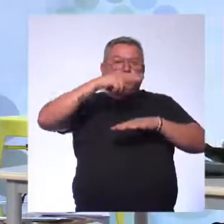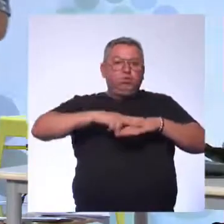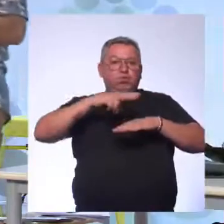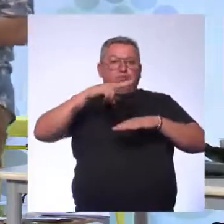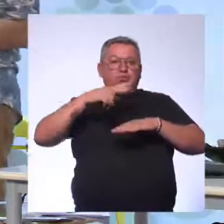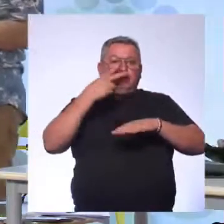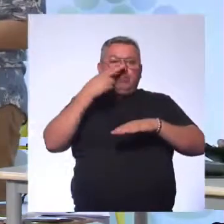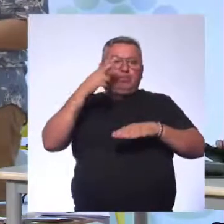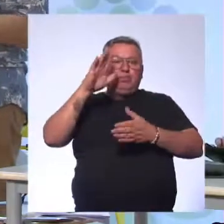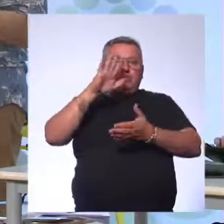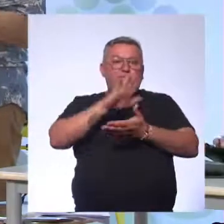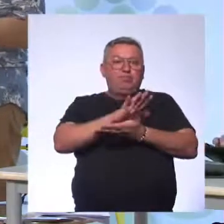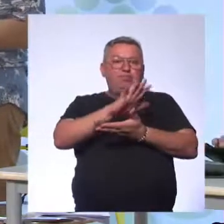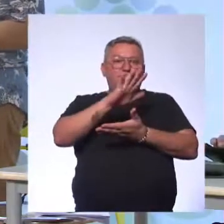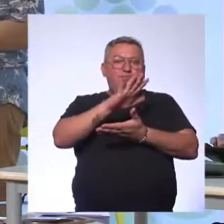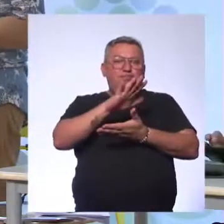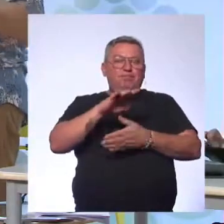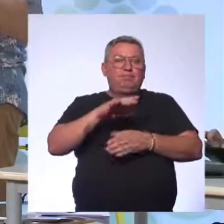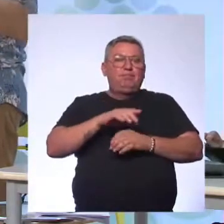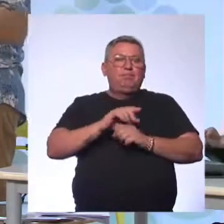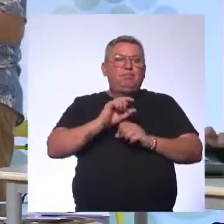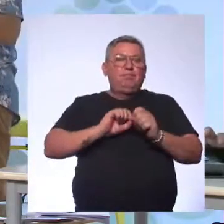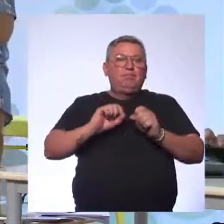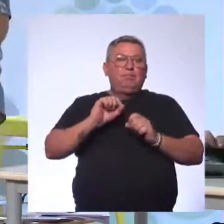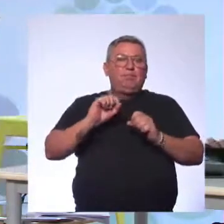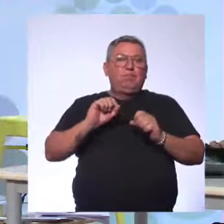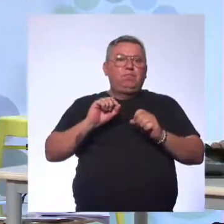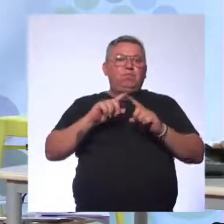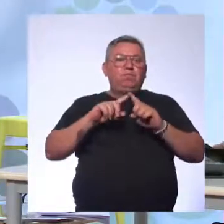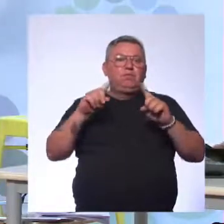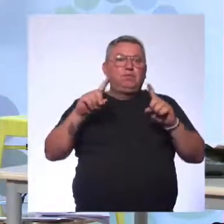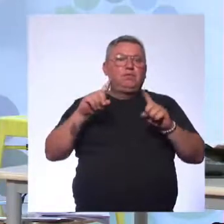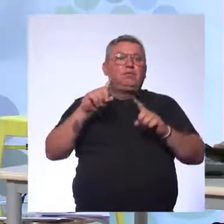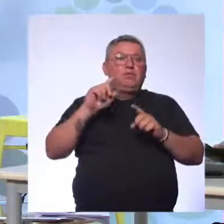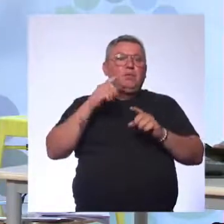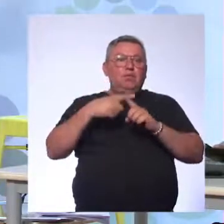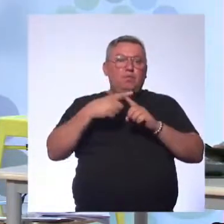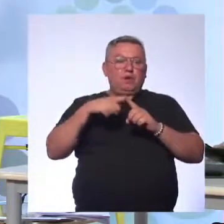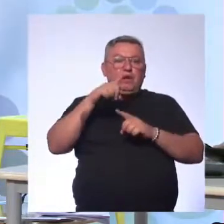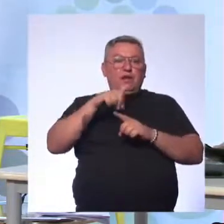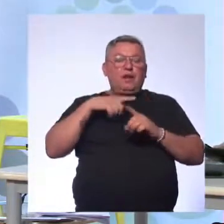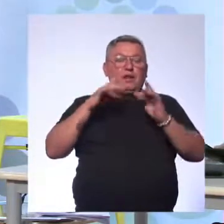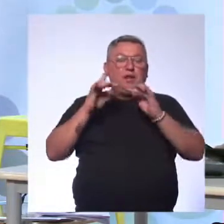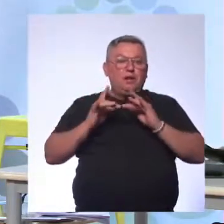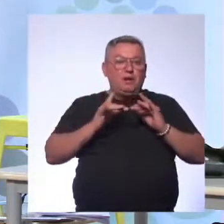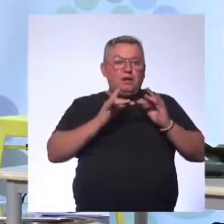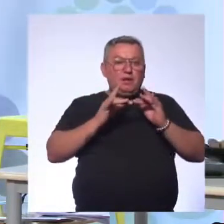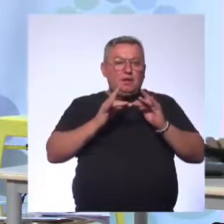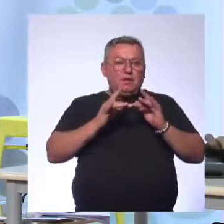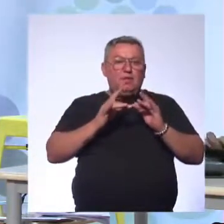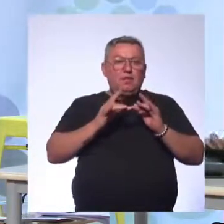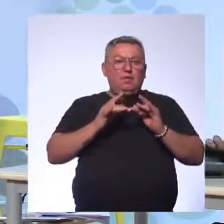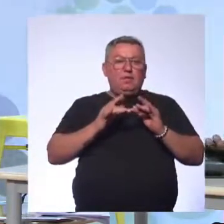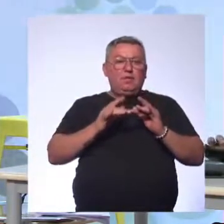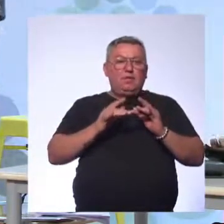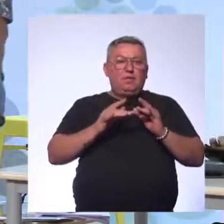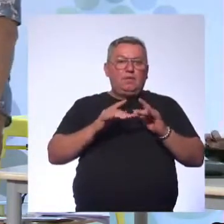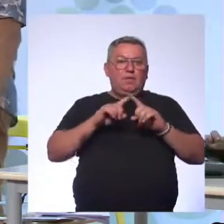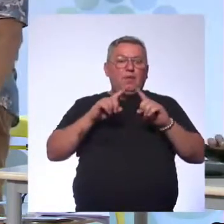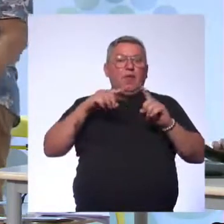lá parece que ele está batendo né numa parede por conta dessa interação entre